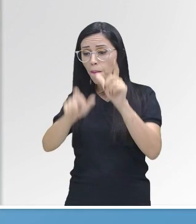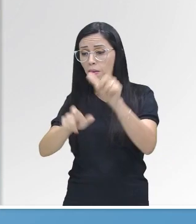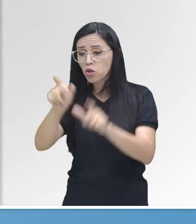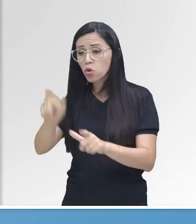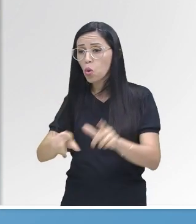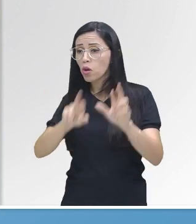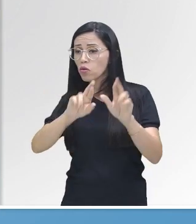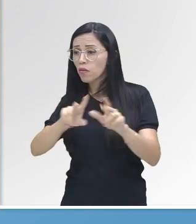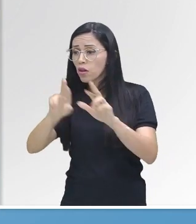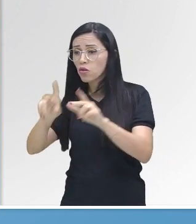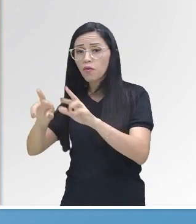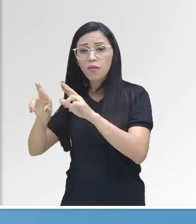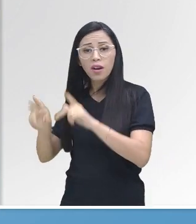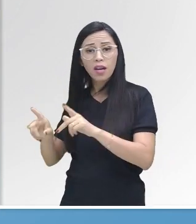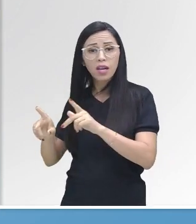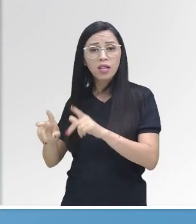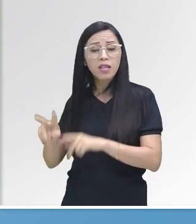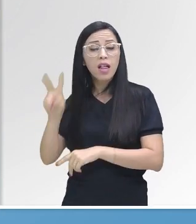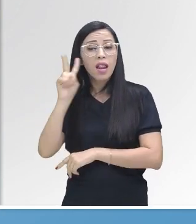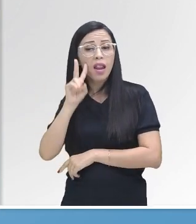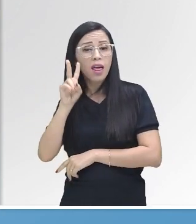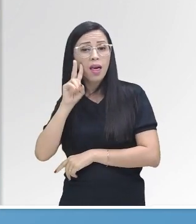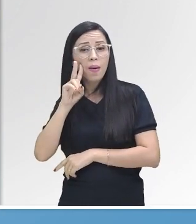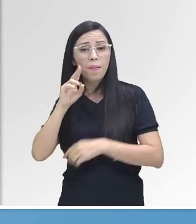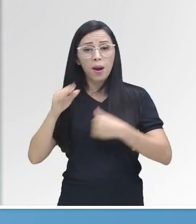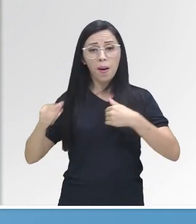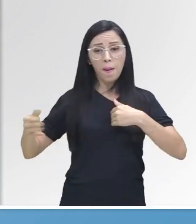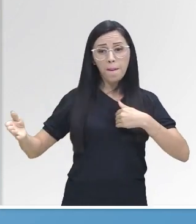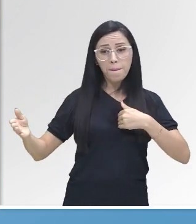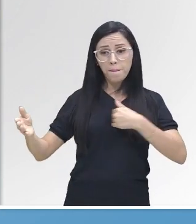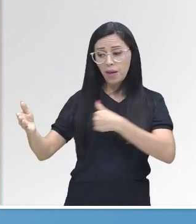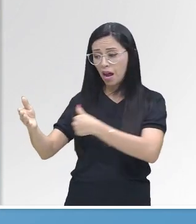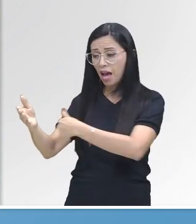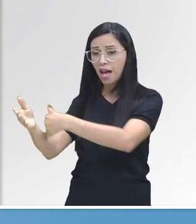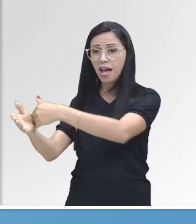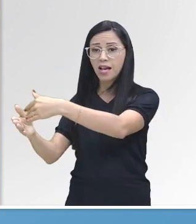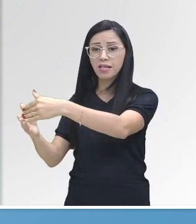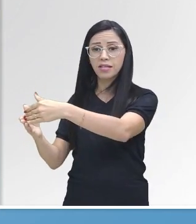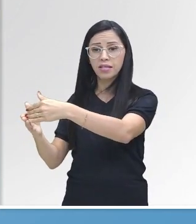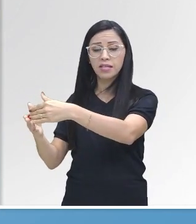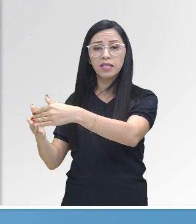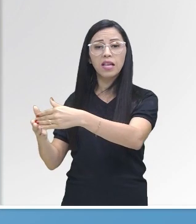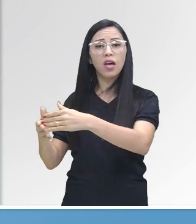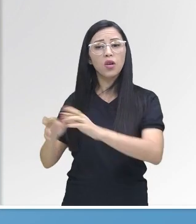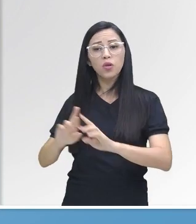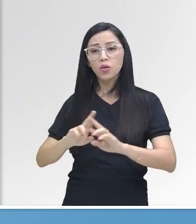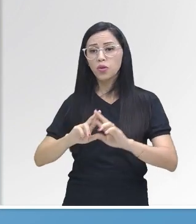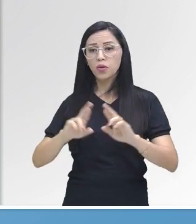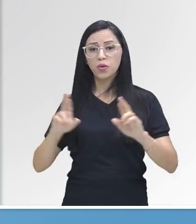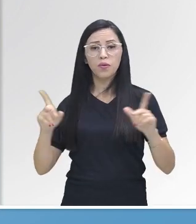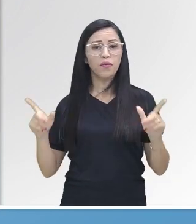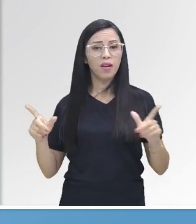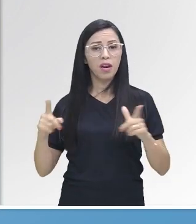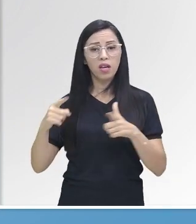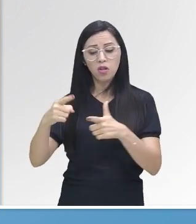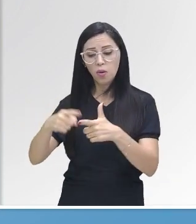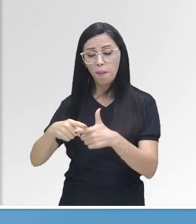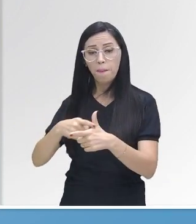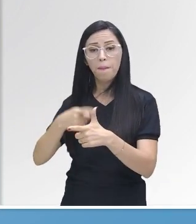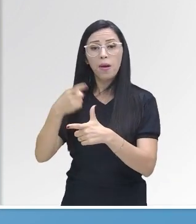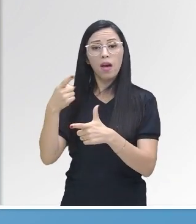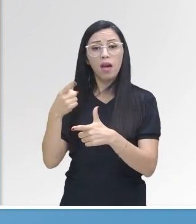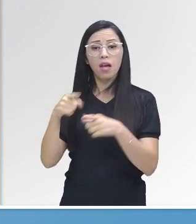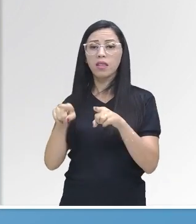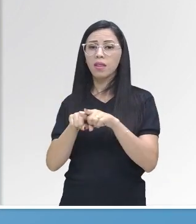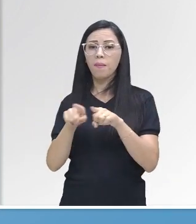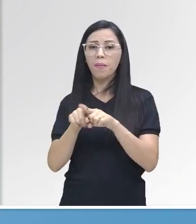a braça, olha, lembra da braça, da medida daqui, do comprimento dos braços, dos pés, né, do dedo,